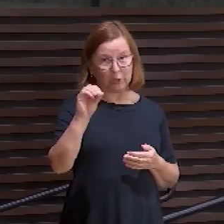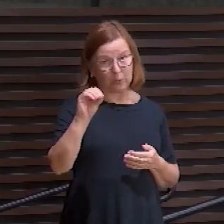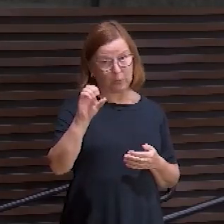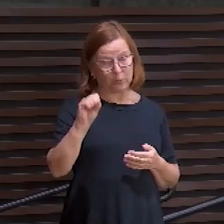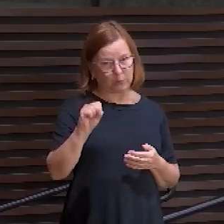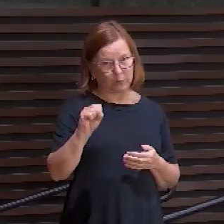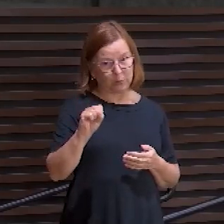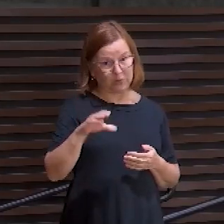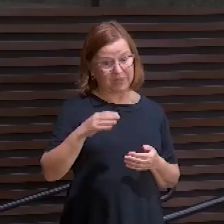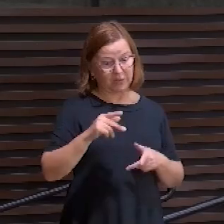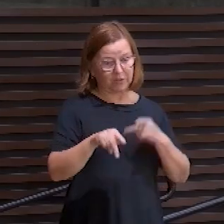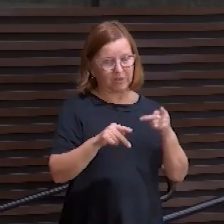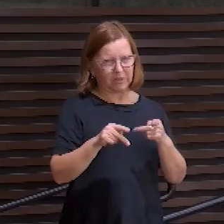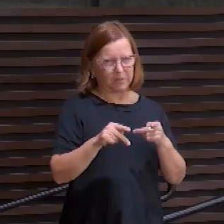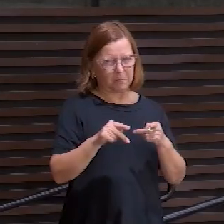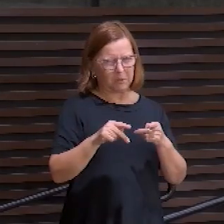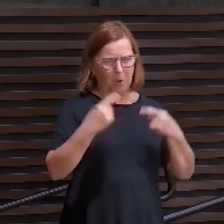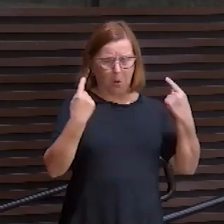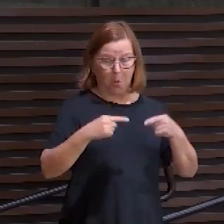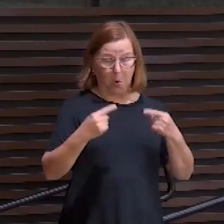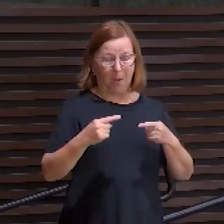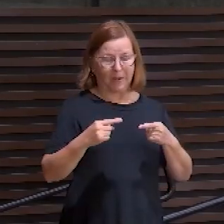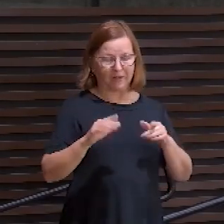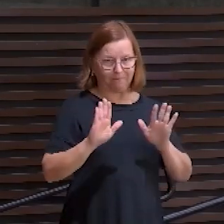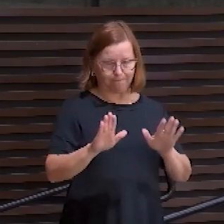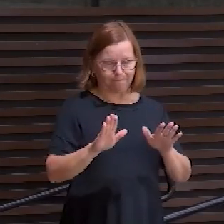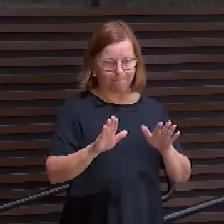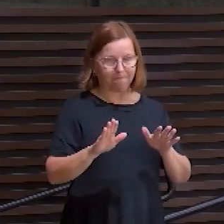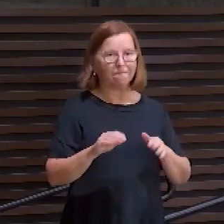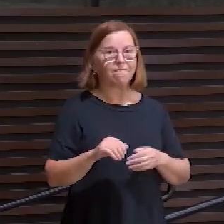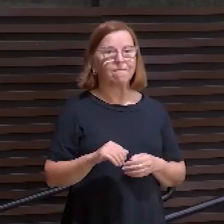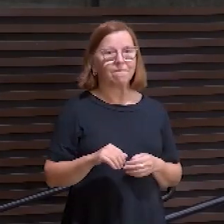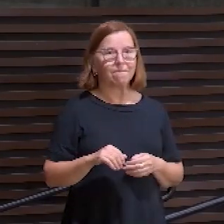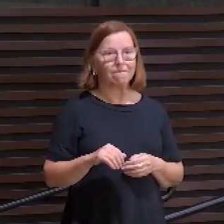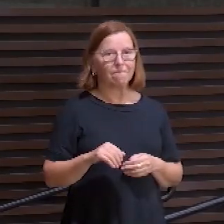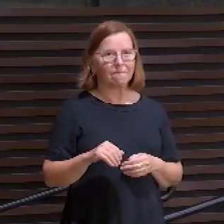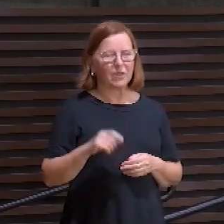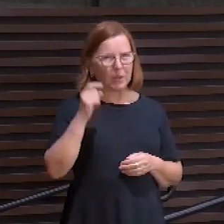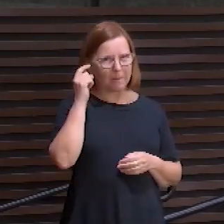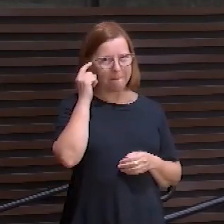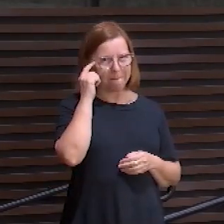Para o senhor ter uma ideia, até